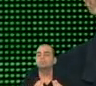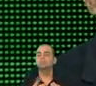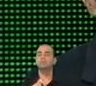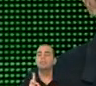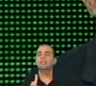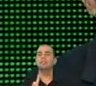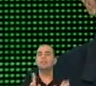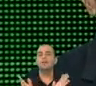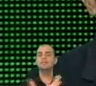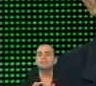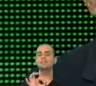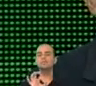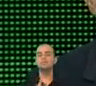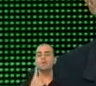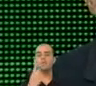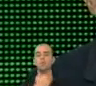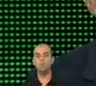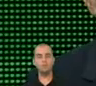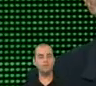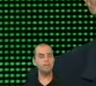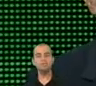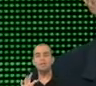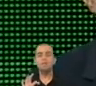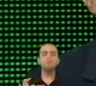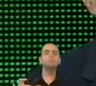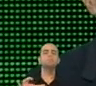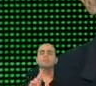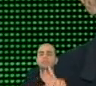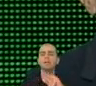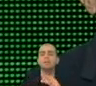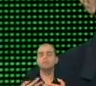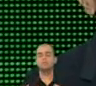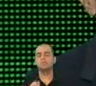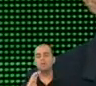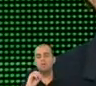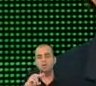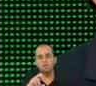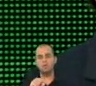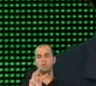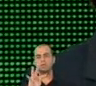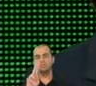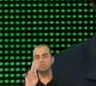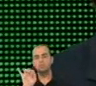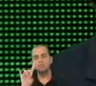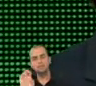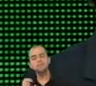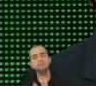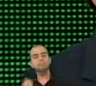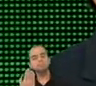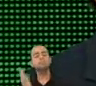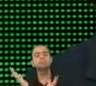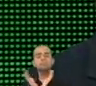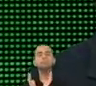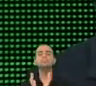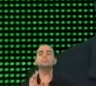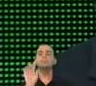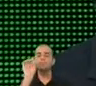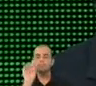Brasil que não foram parte apenas de um governo. Foi uma sucessão de coisas. A Constituinte,